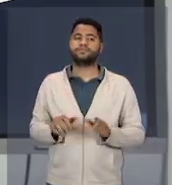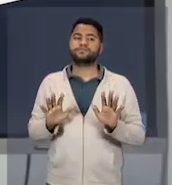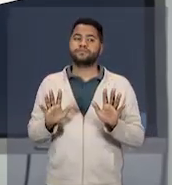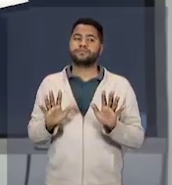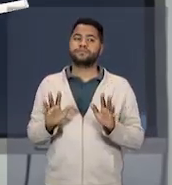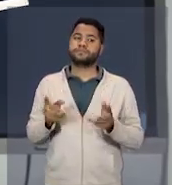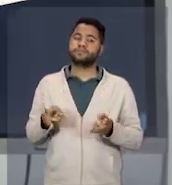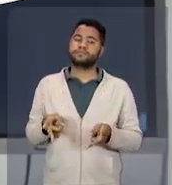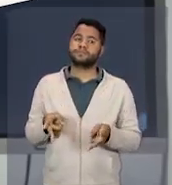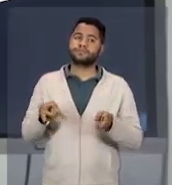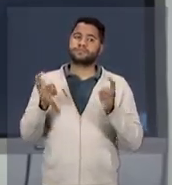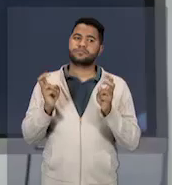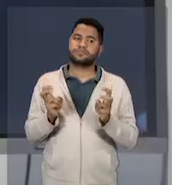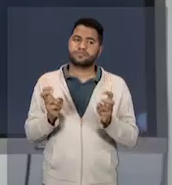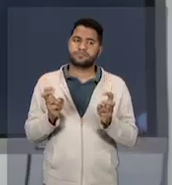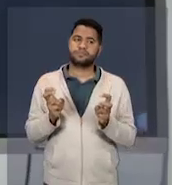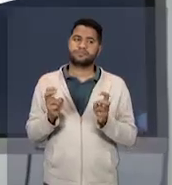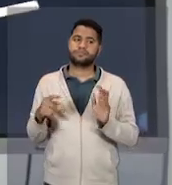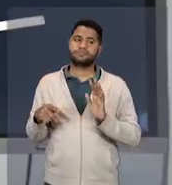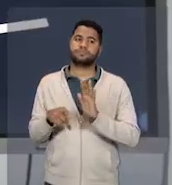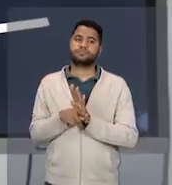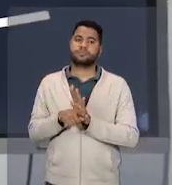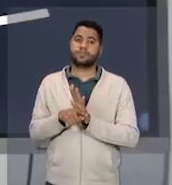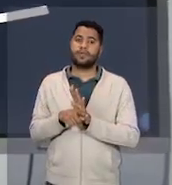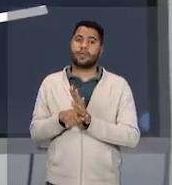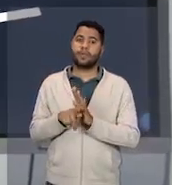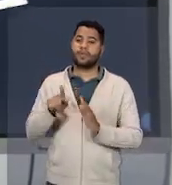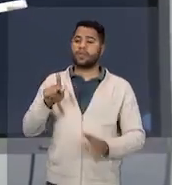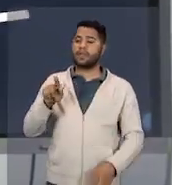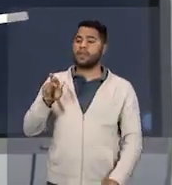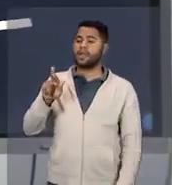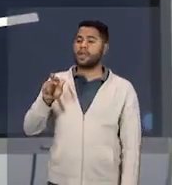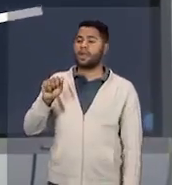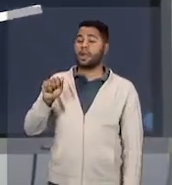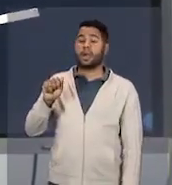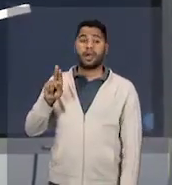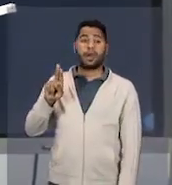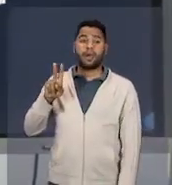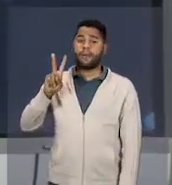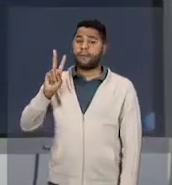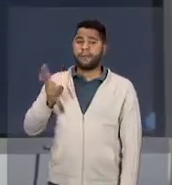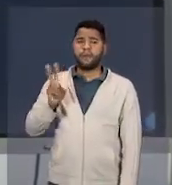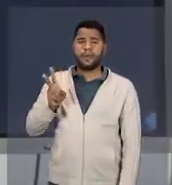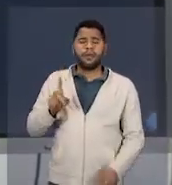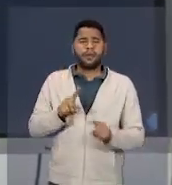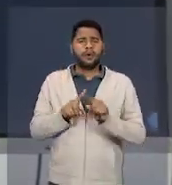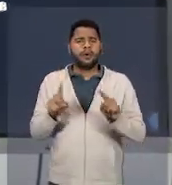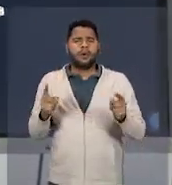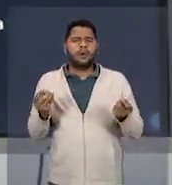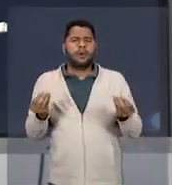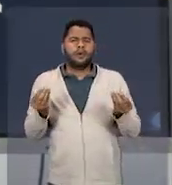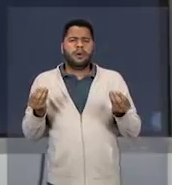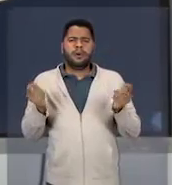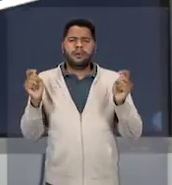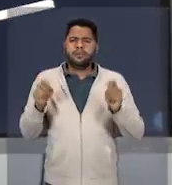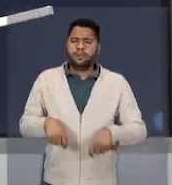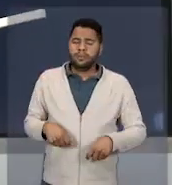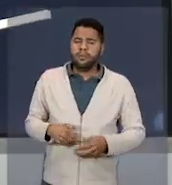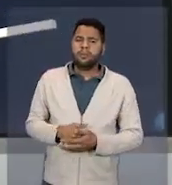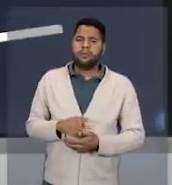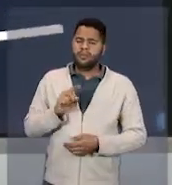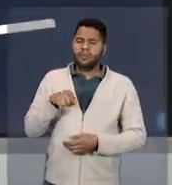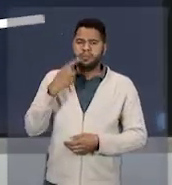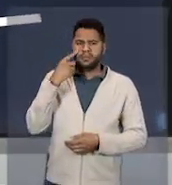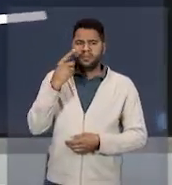vamos perceber que em termos de grau, é o mesmo grau. Ah, mas como é que isso é possível? Daqui a pouquinho nós vamos ver como é que